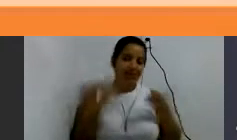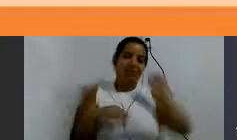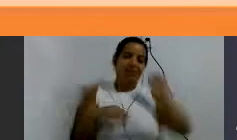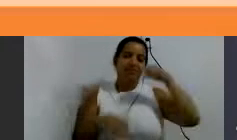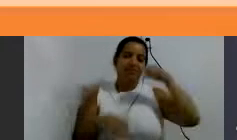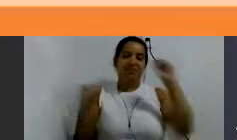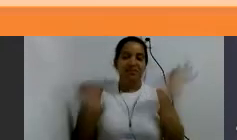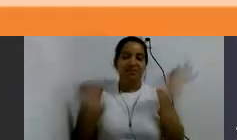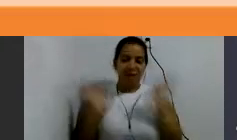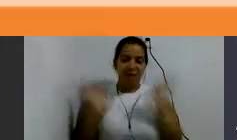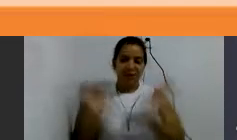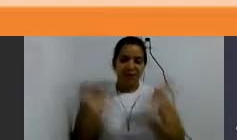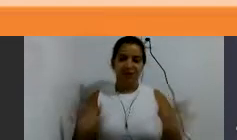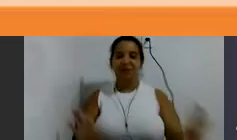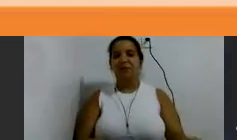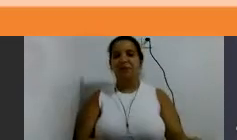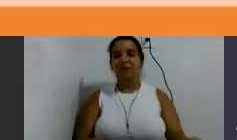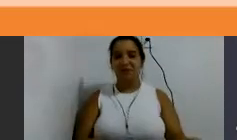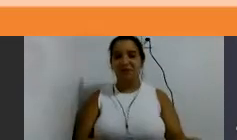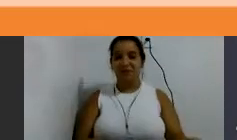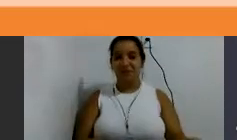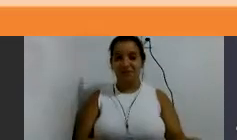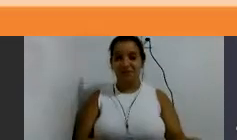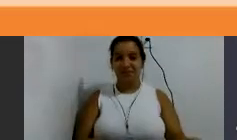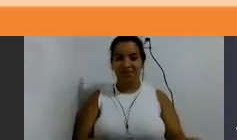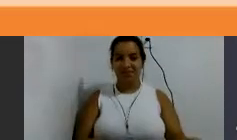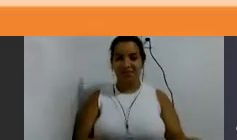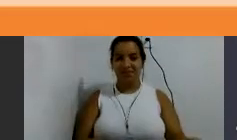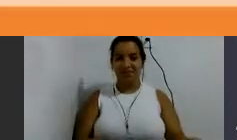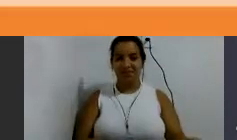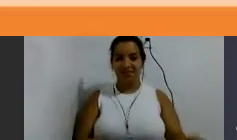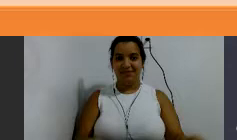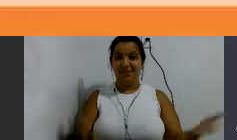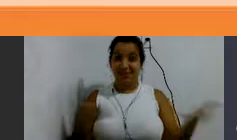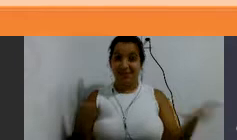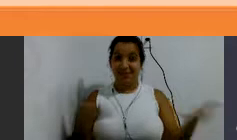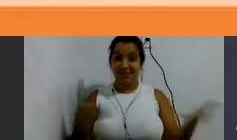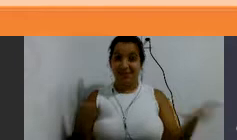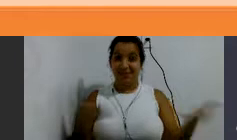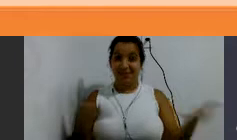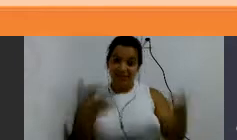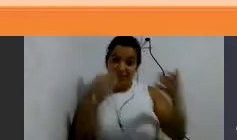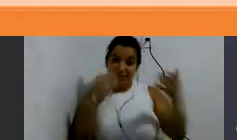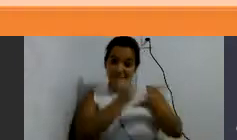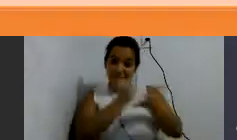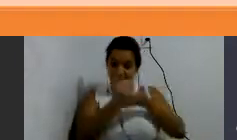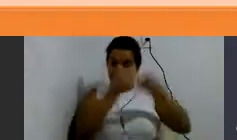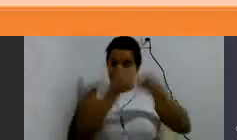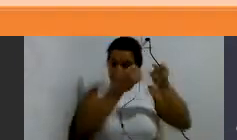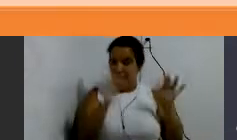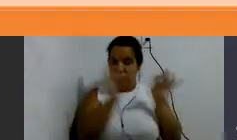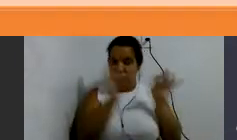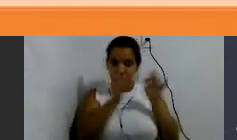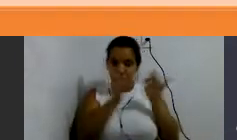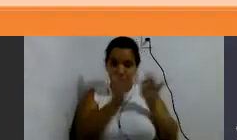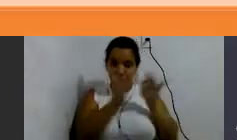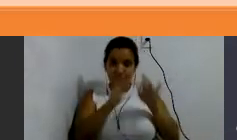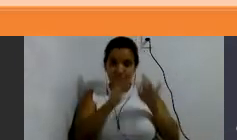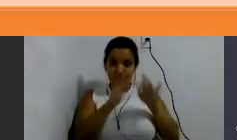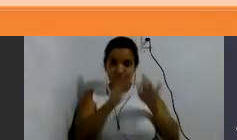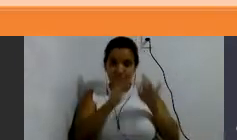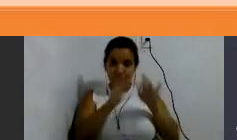Então, beleza. Então, vamos lá. A gente já falou que a transmissão é através da picada do inseto